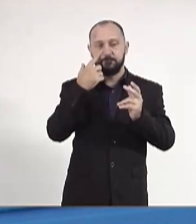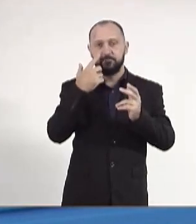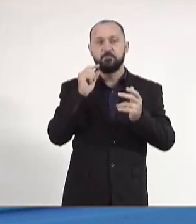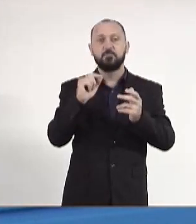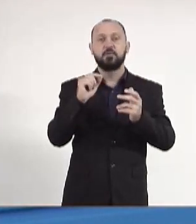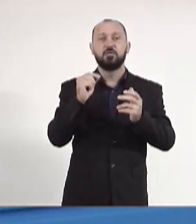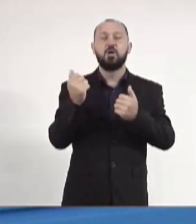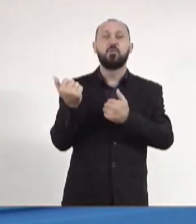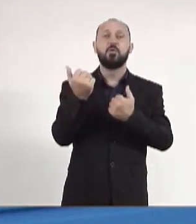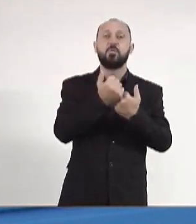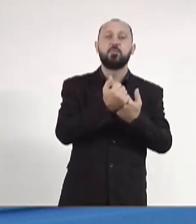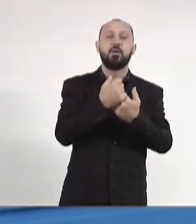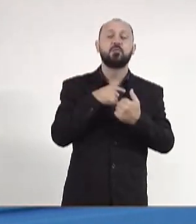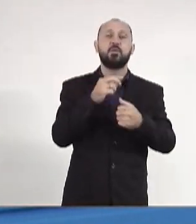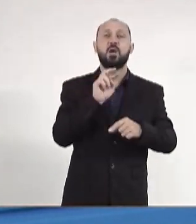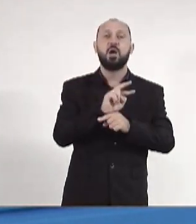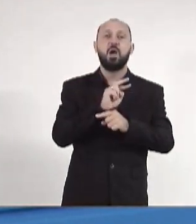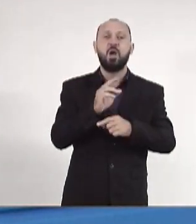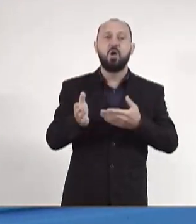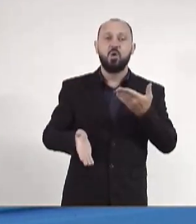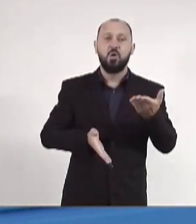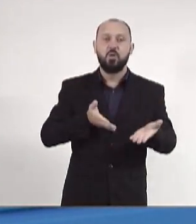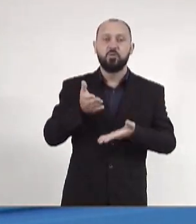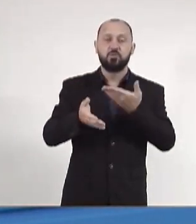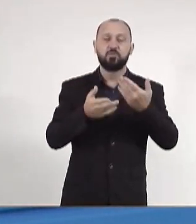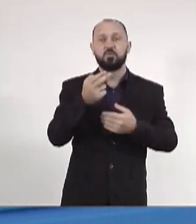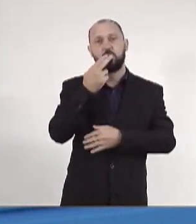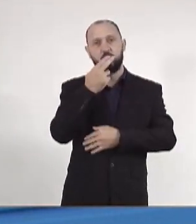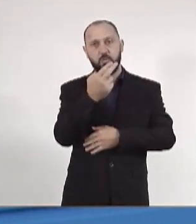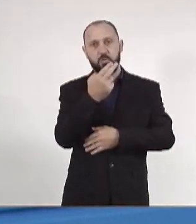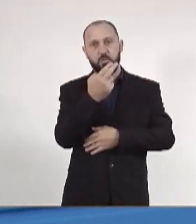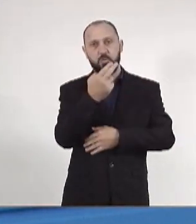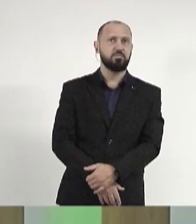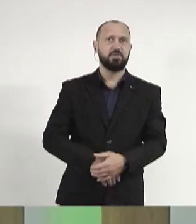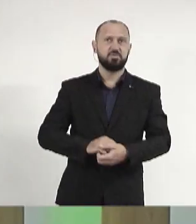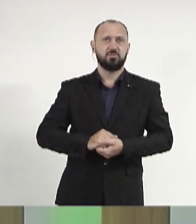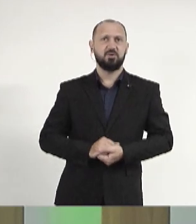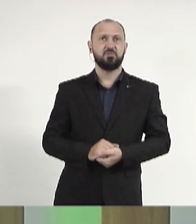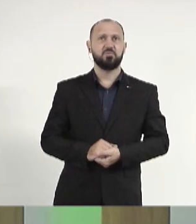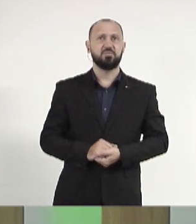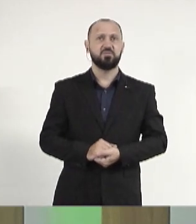pseudas alternativas ao tratamento do tabagismo.